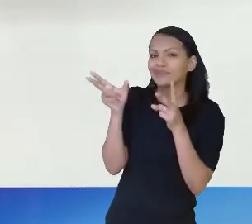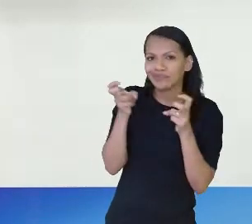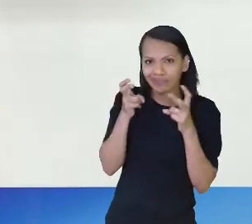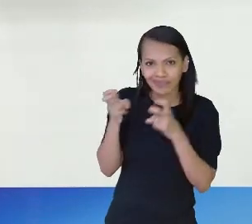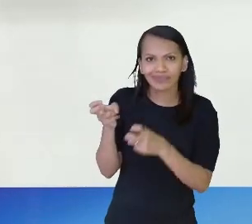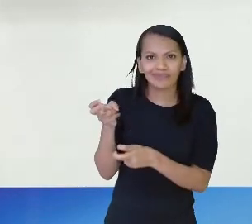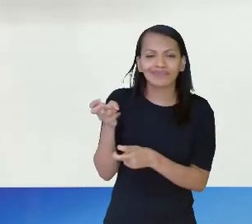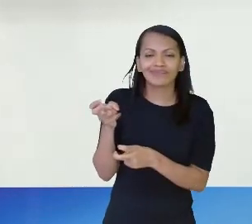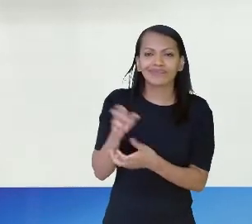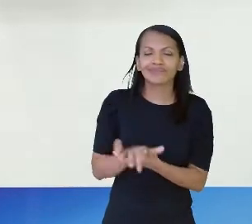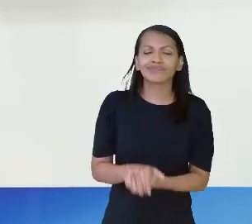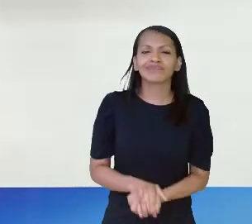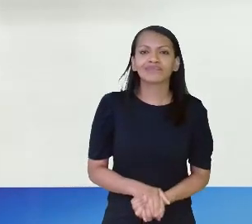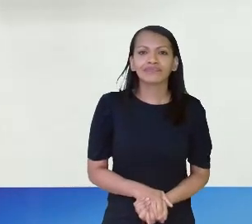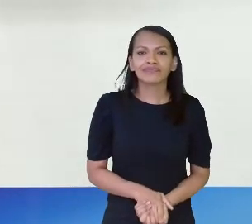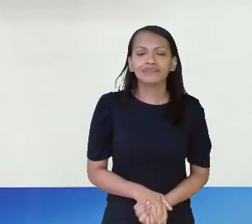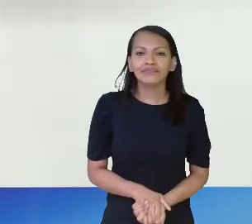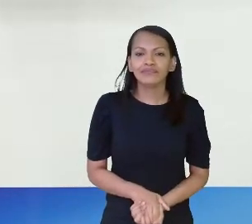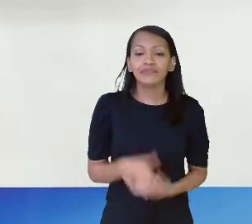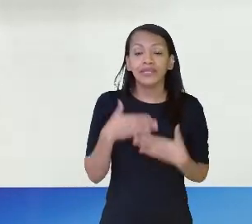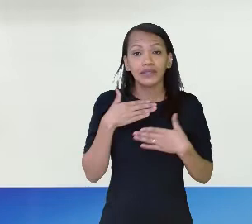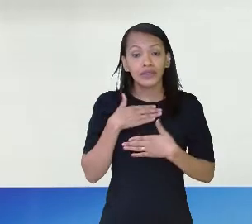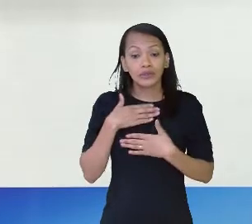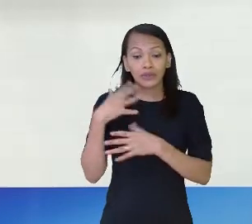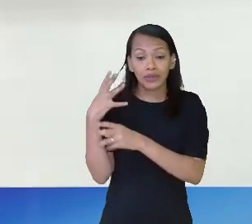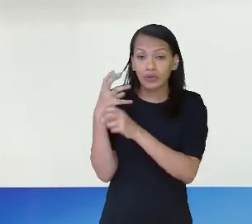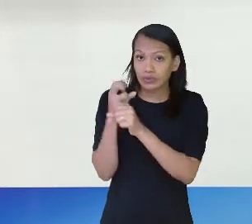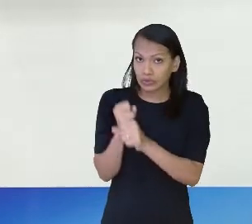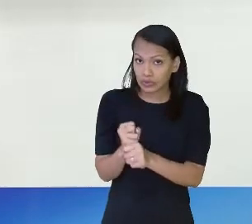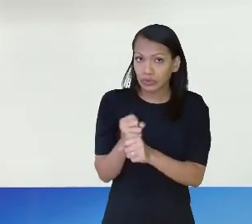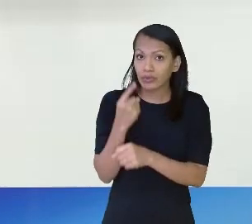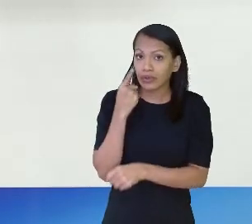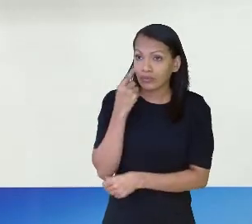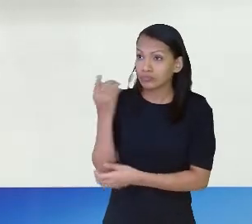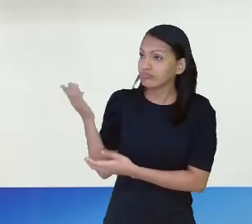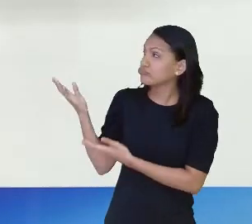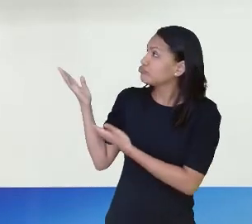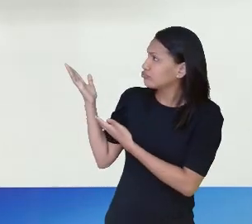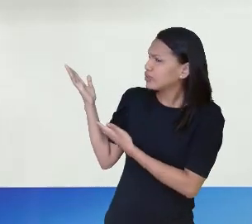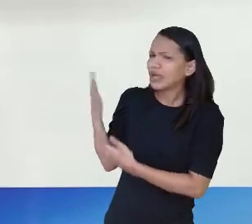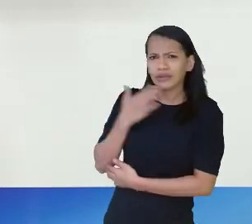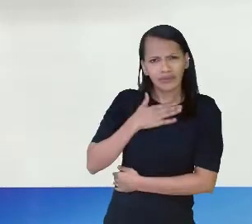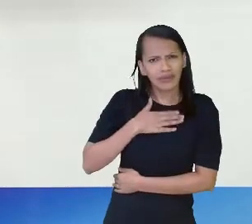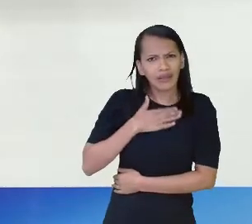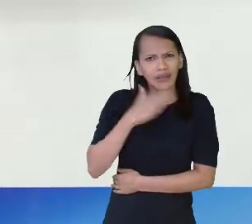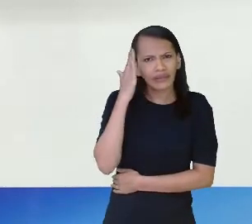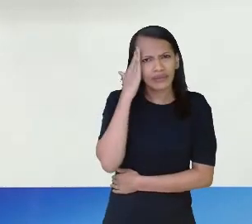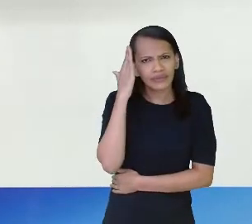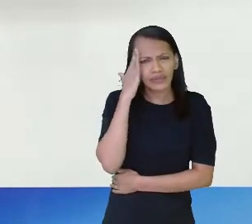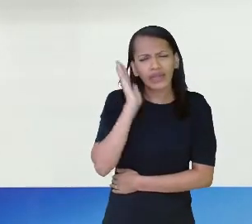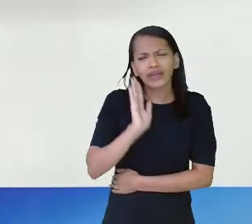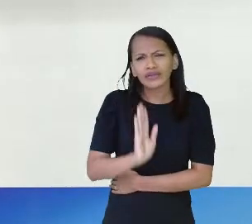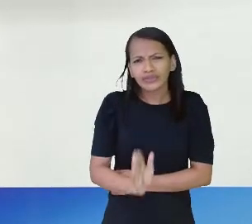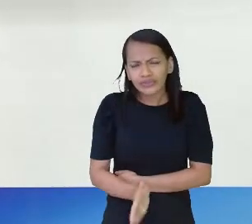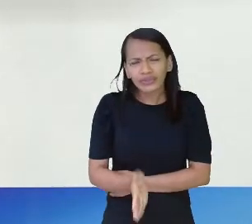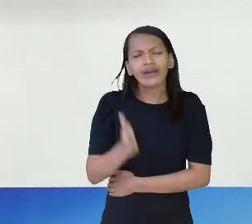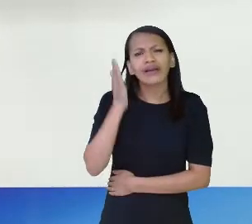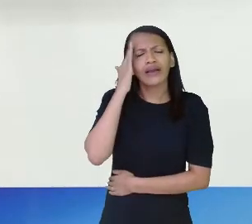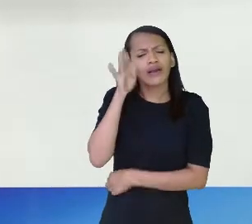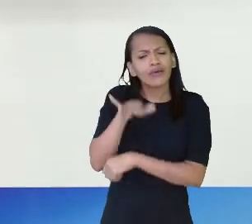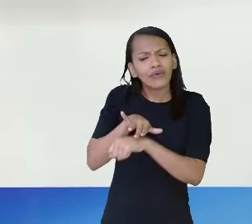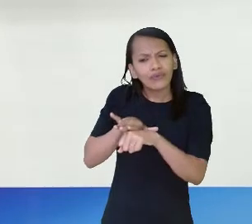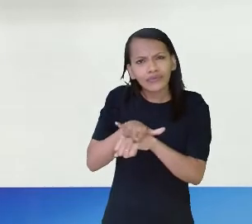influenciar em nada no meu produto, no meu resultado. Tranquilo até aí? A gente já trabalhou, a gente já